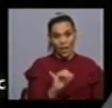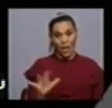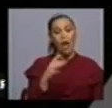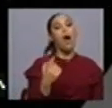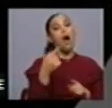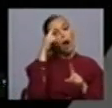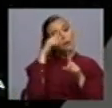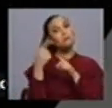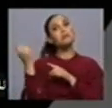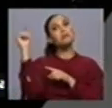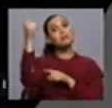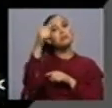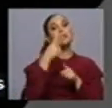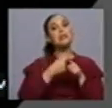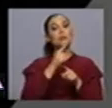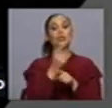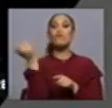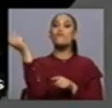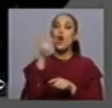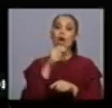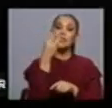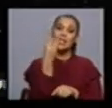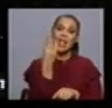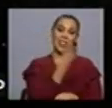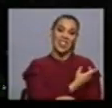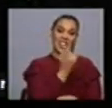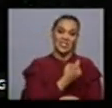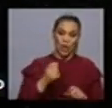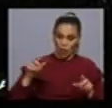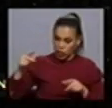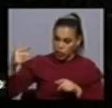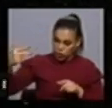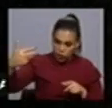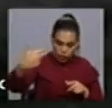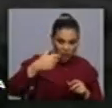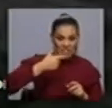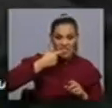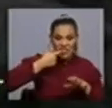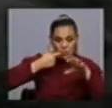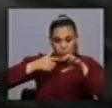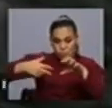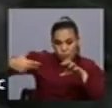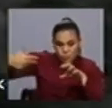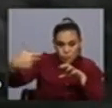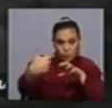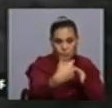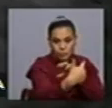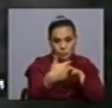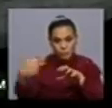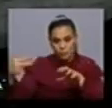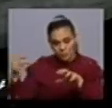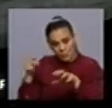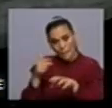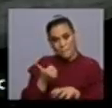interessante, porque ele vai lá chegar, portanto, a 3 de dezembro, vai andar a girar, orbitar à volta do asteroide Bennu até julho